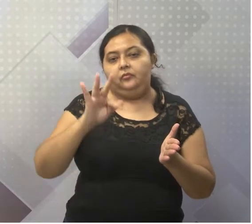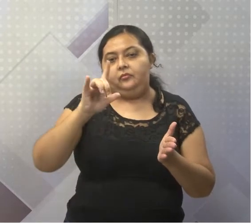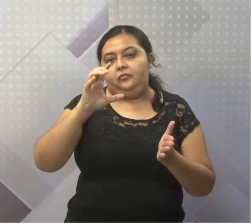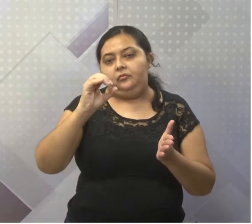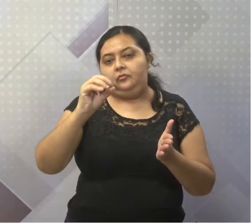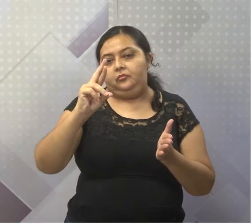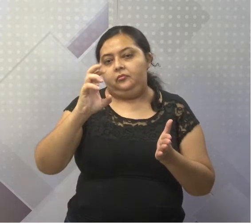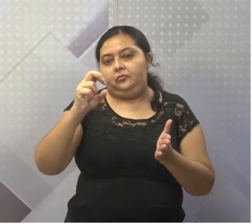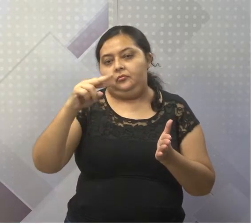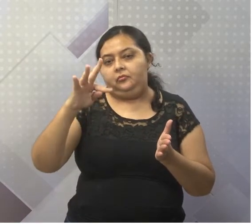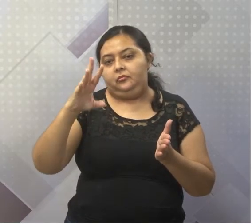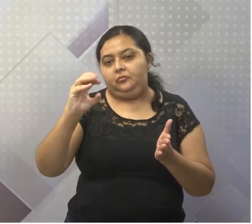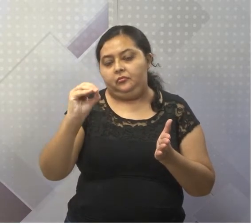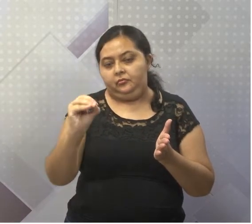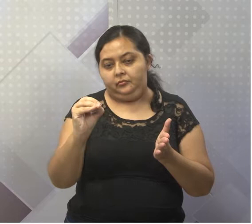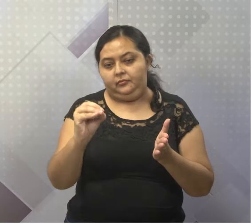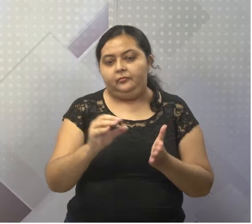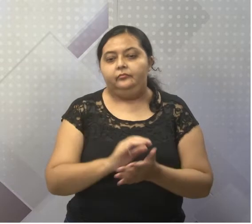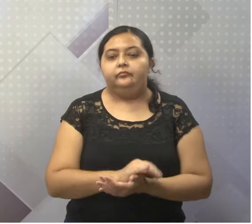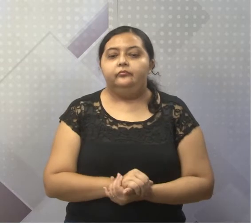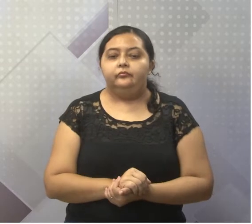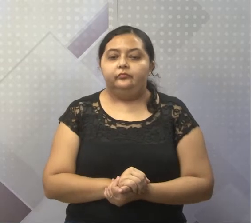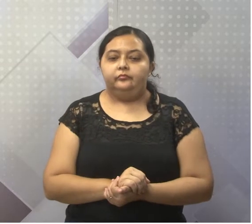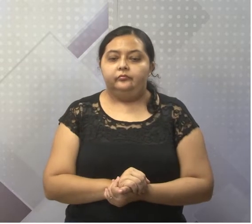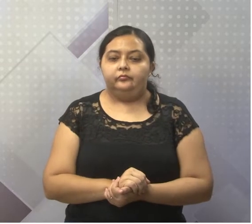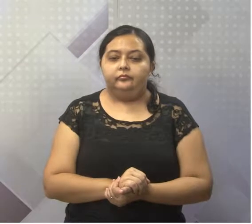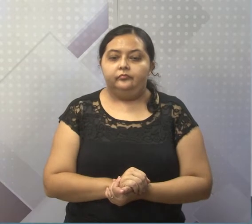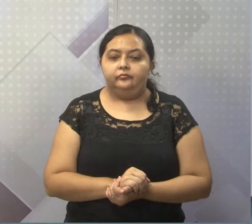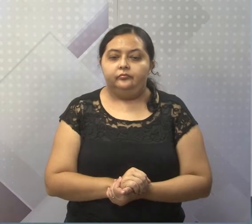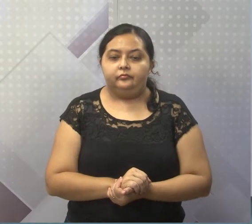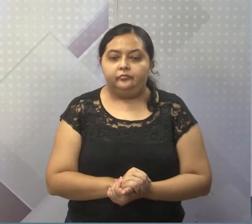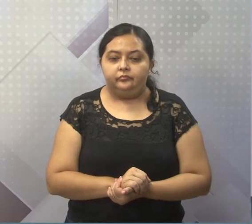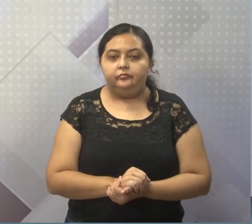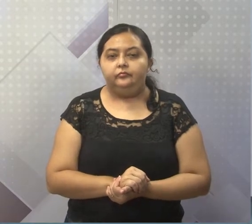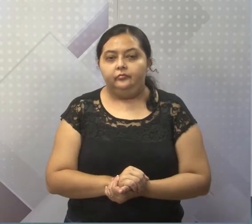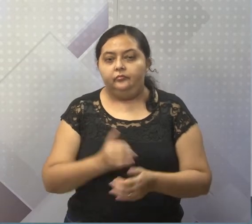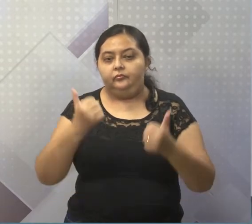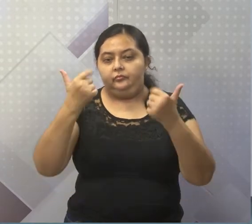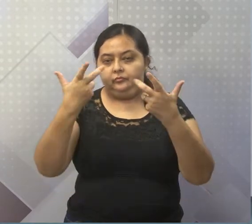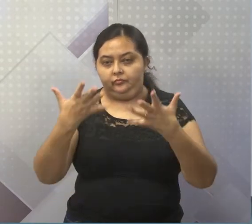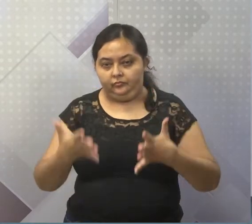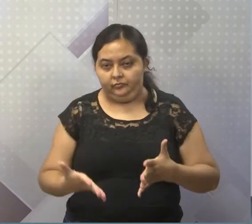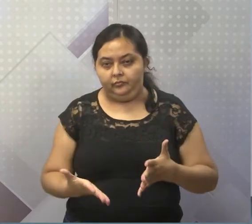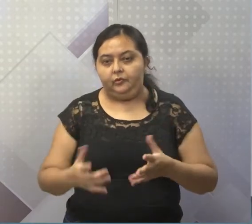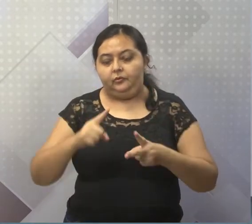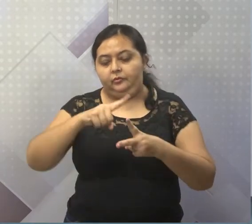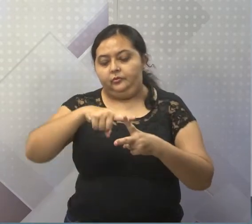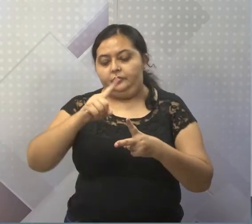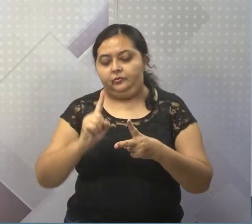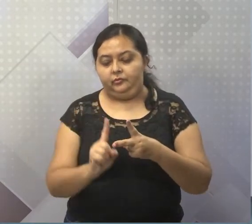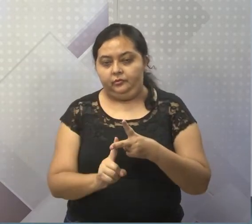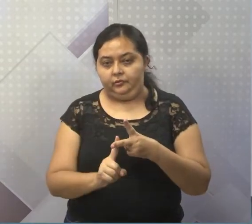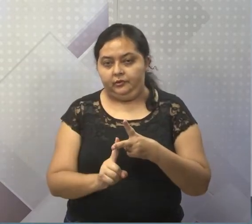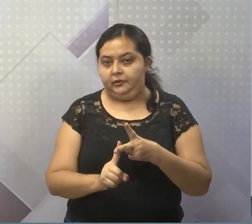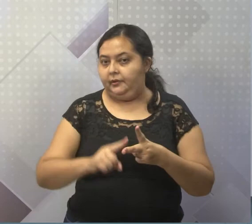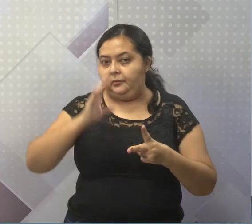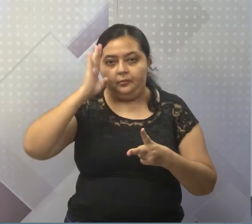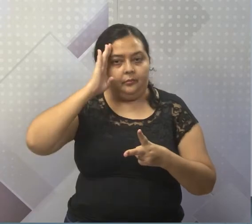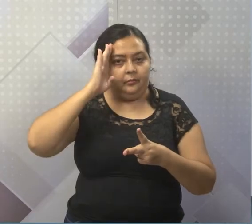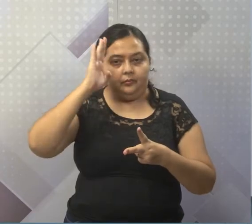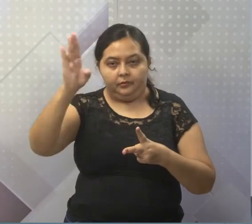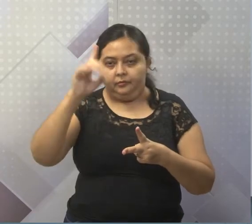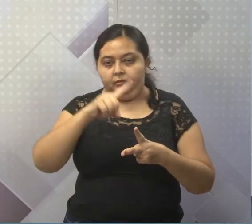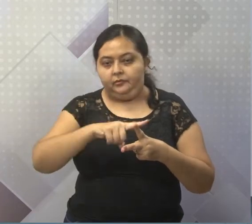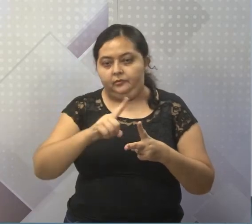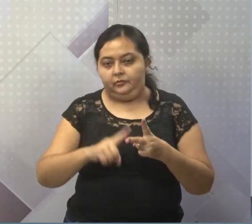então volta para cá Olha só então aí eu falei sobre: isso é o ponto-chave da nossa aula hoje